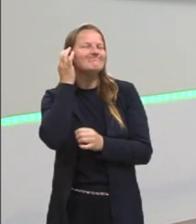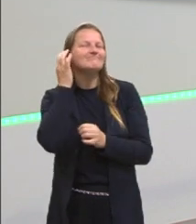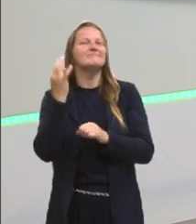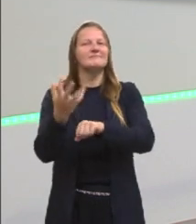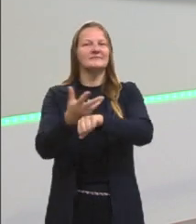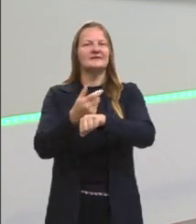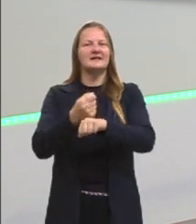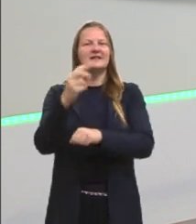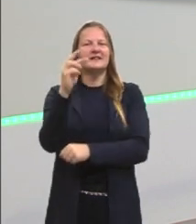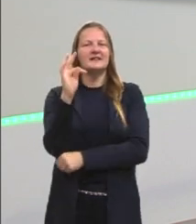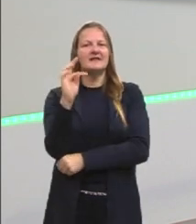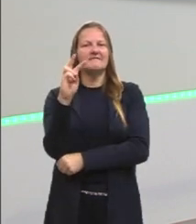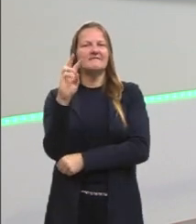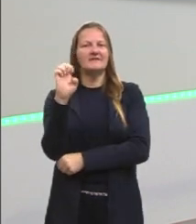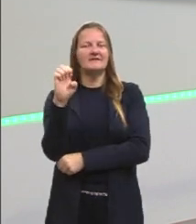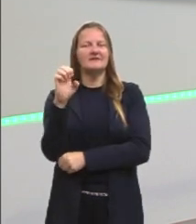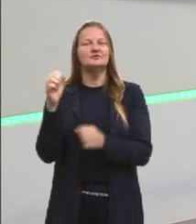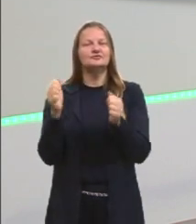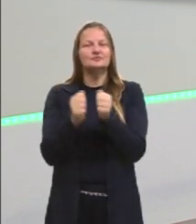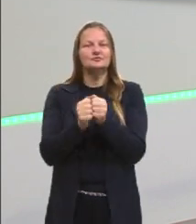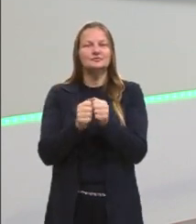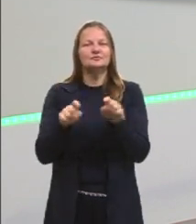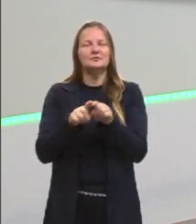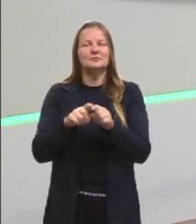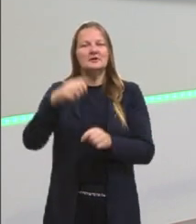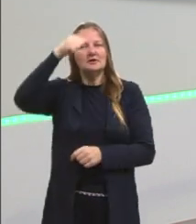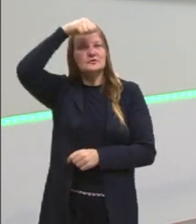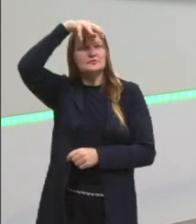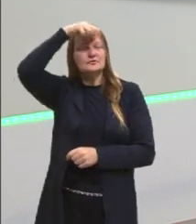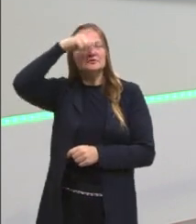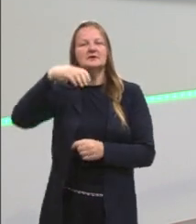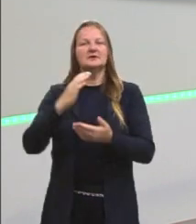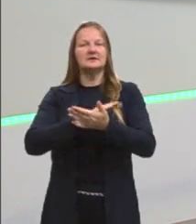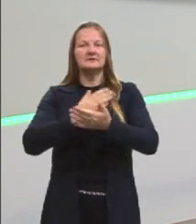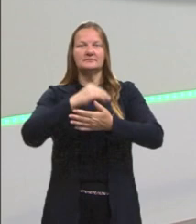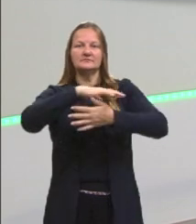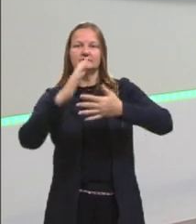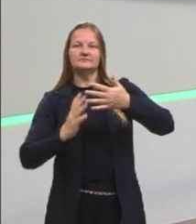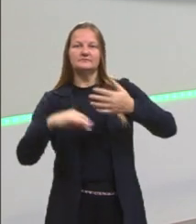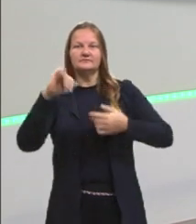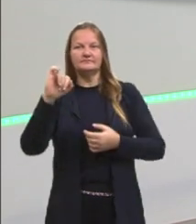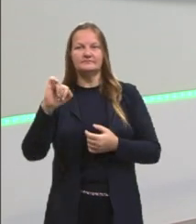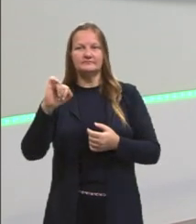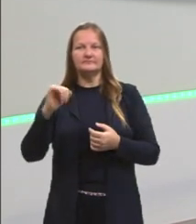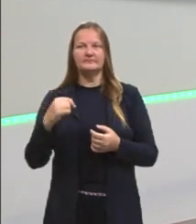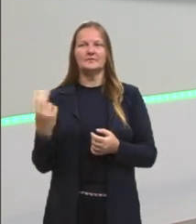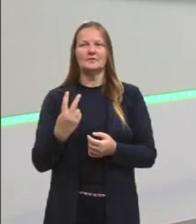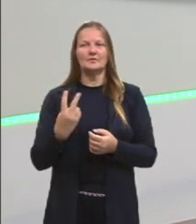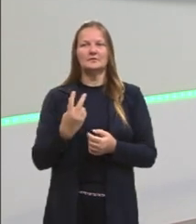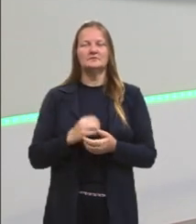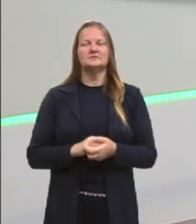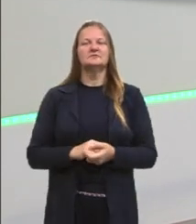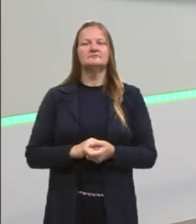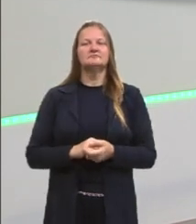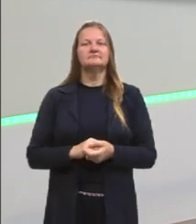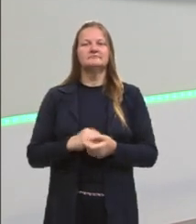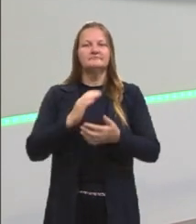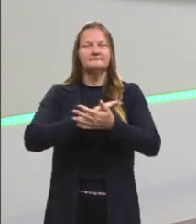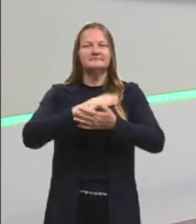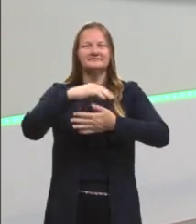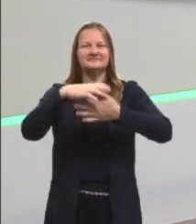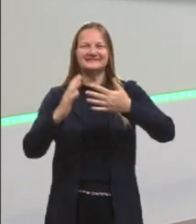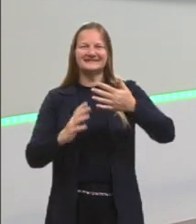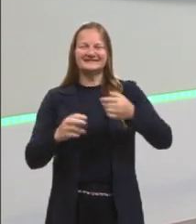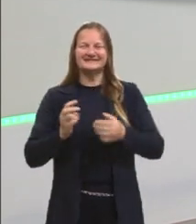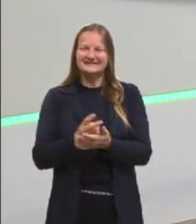da TV também conosco a Suzana e a Lucineia as nossas queridas meninas das libras e